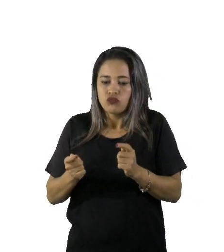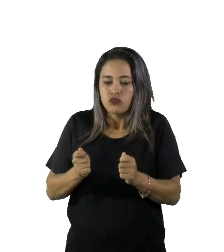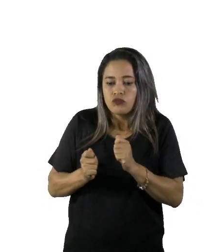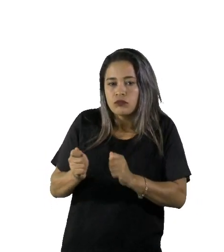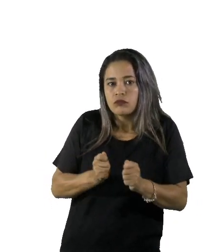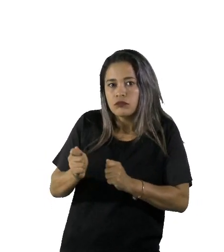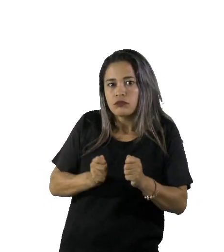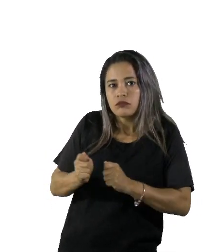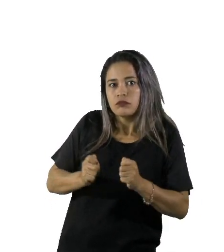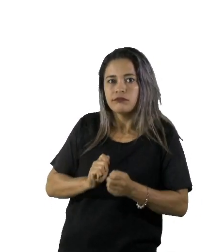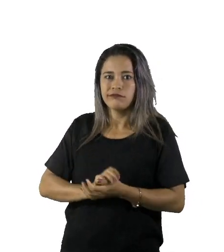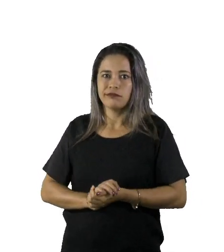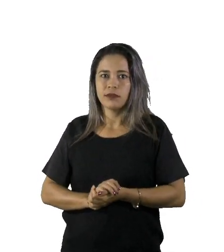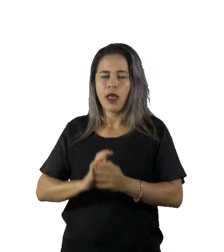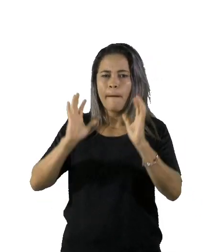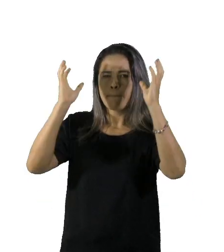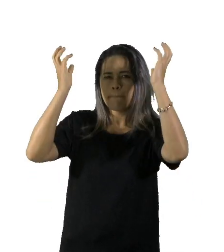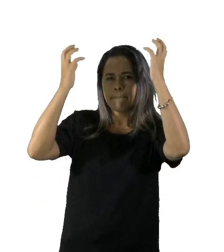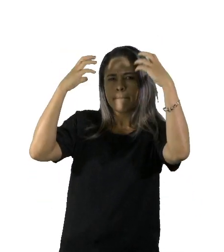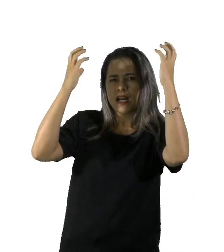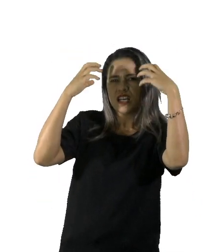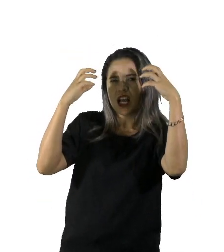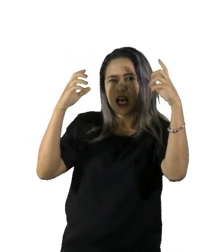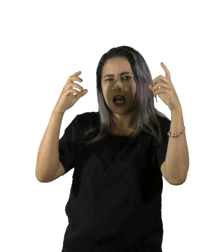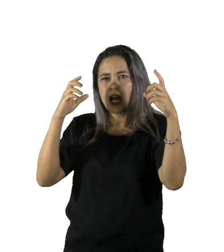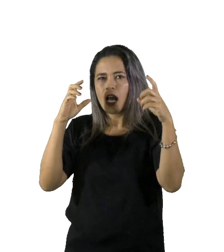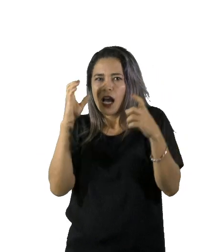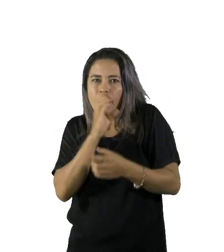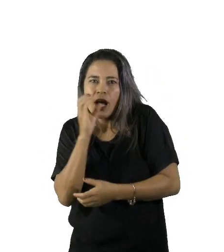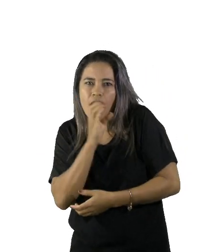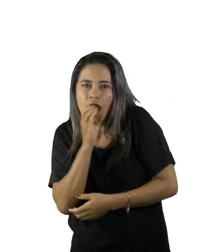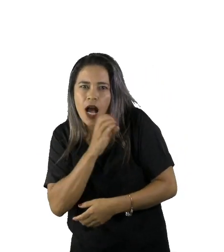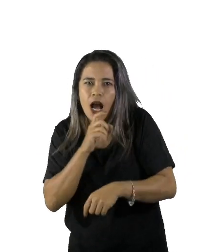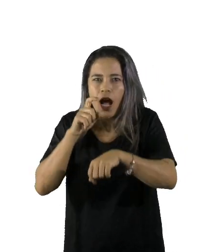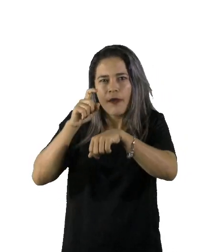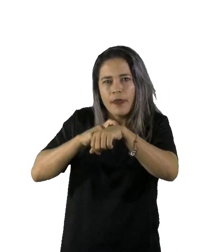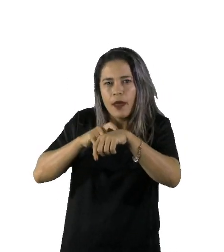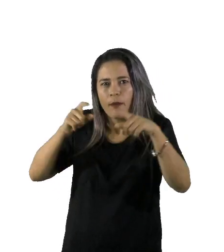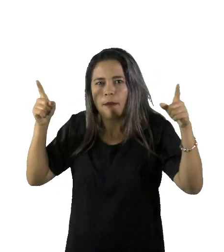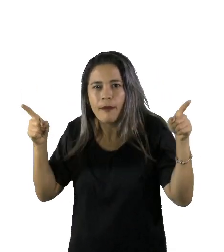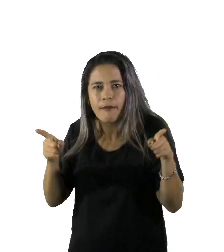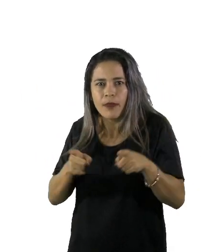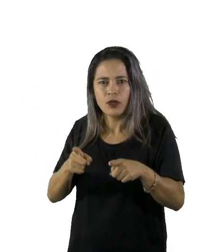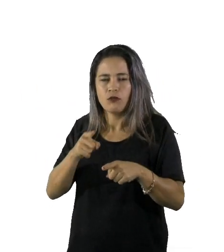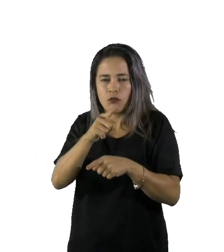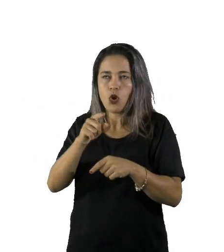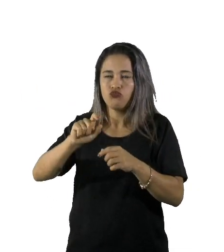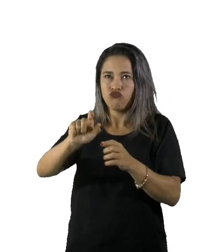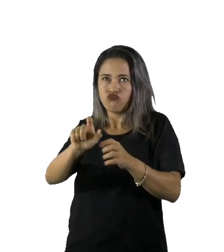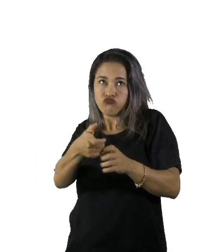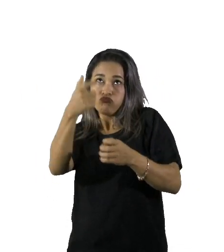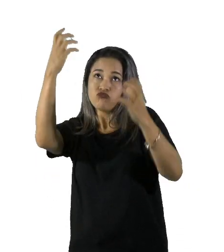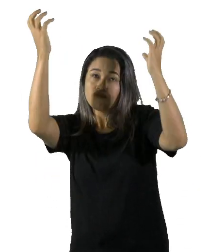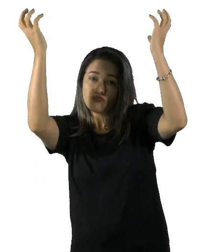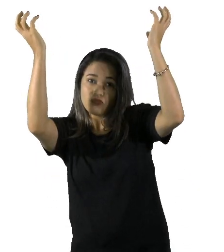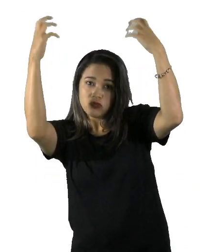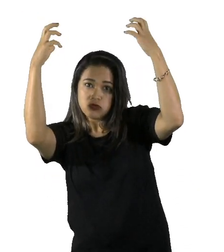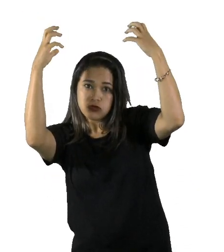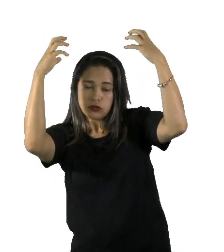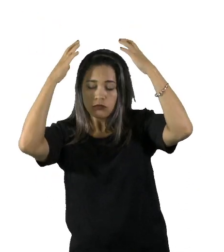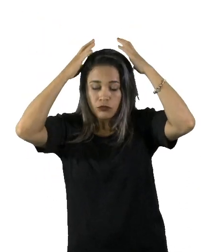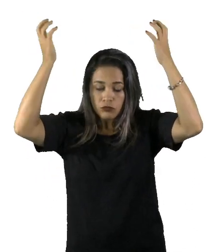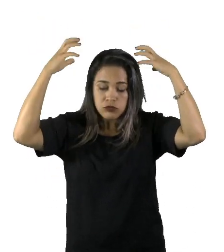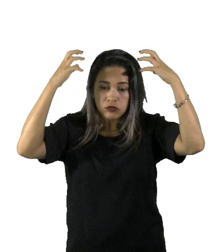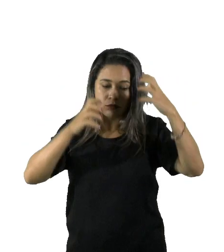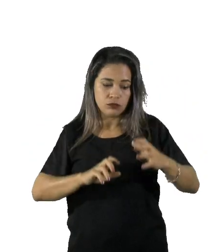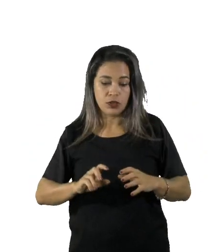pode tomar banhos mais curtos, né? Então, você pode ligar o seu chuveiro e se molhar